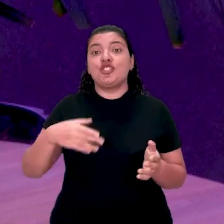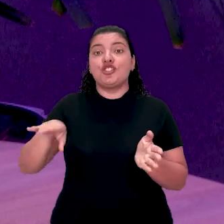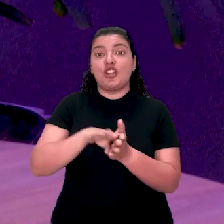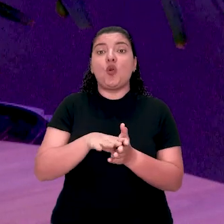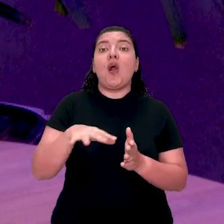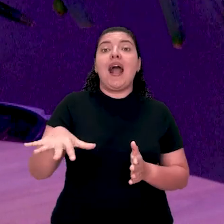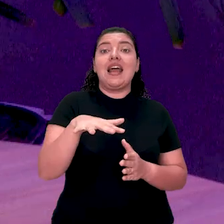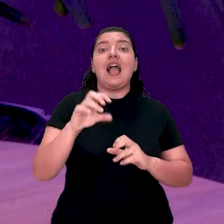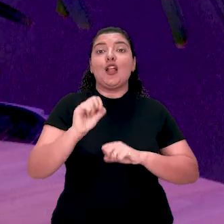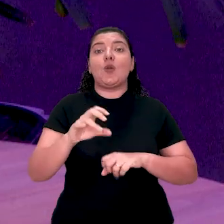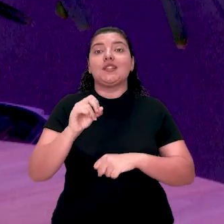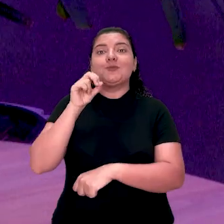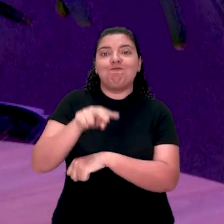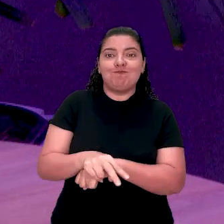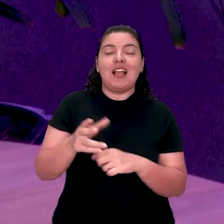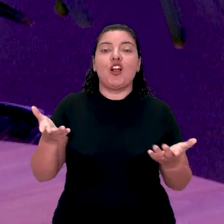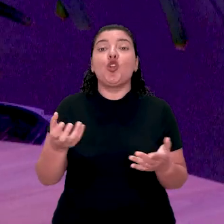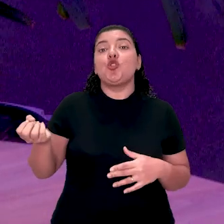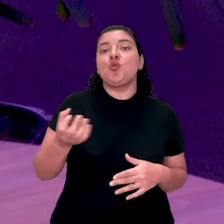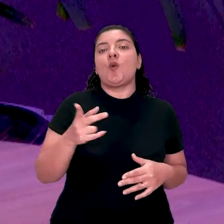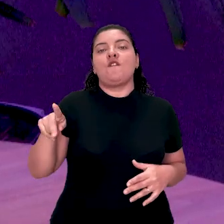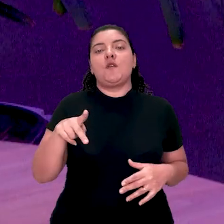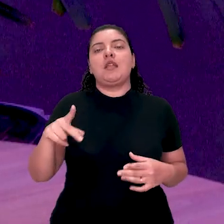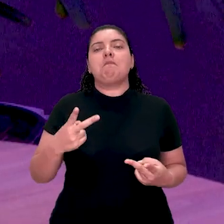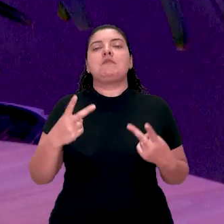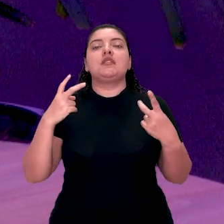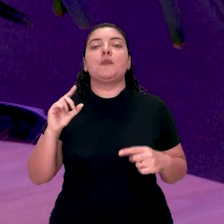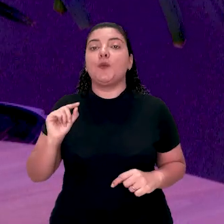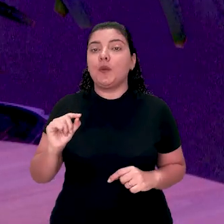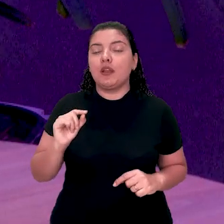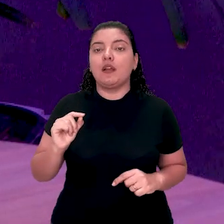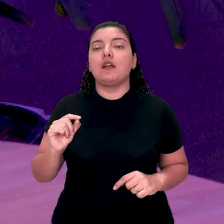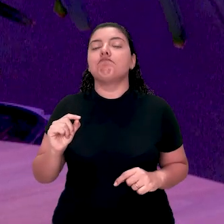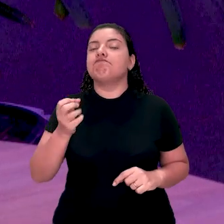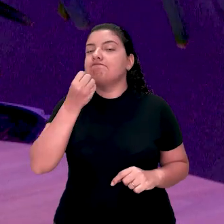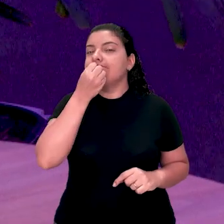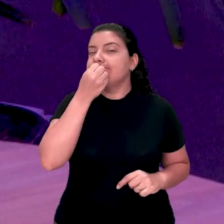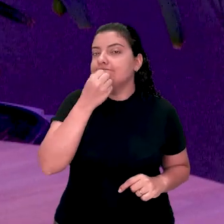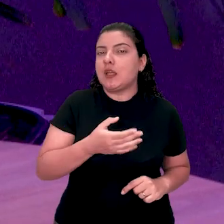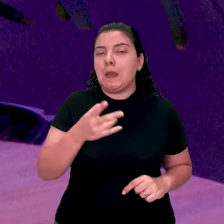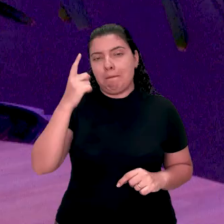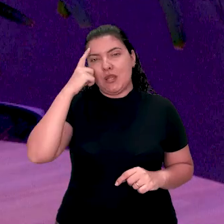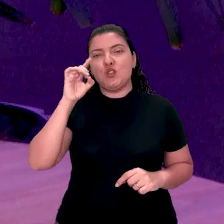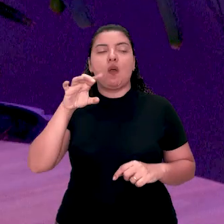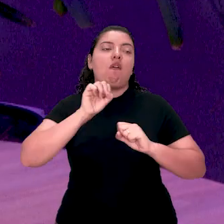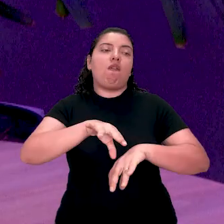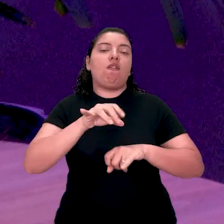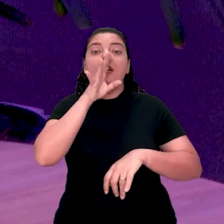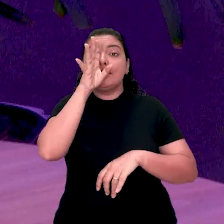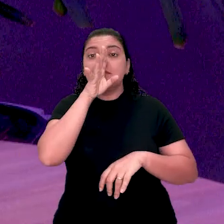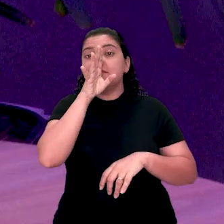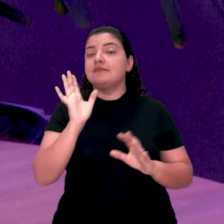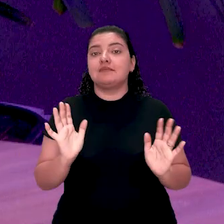agora na educação, os novos professores, que eles percebam que é muito mais do que você dar aula.